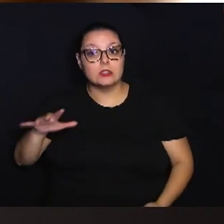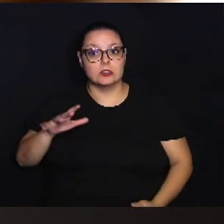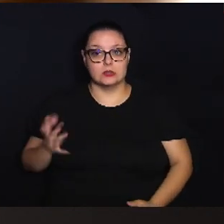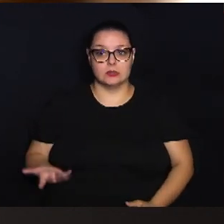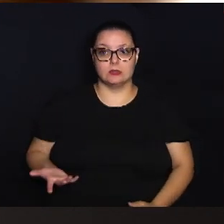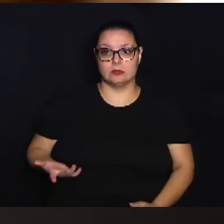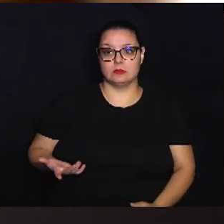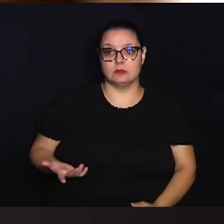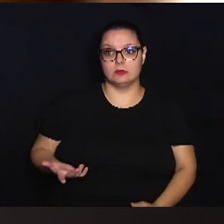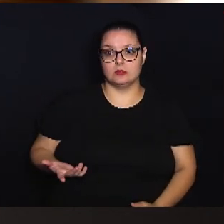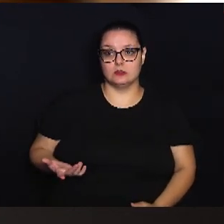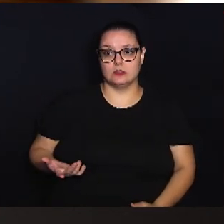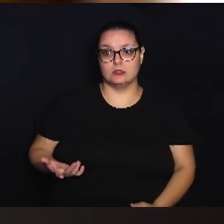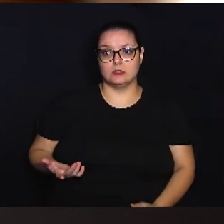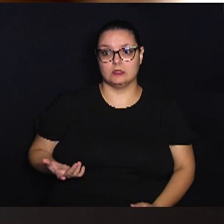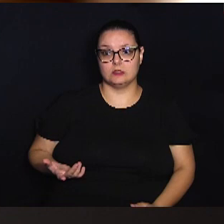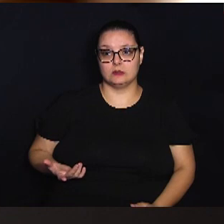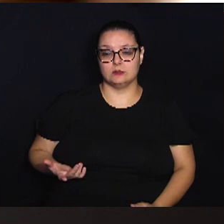ideia